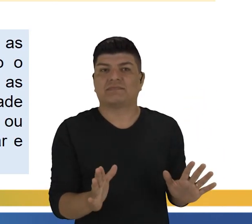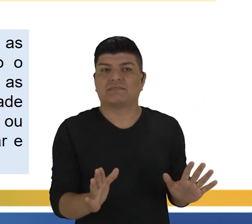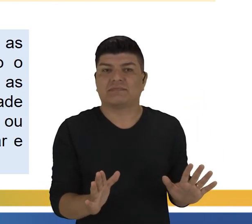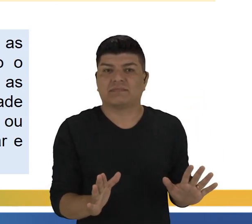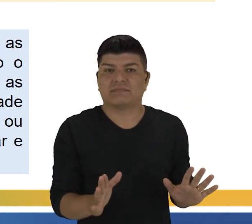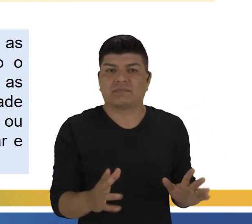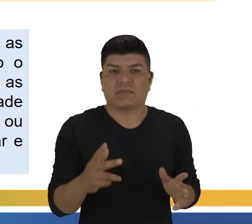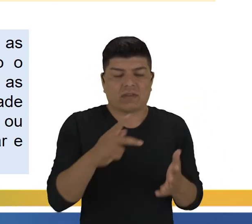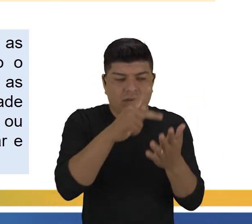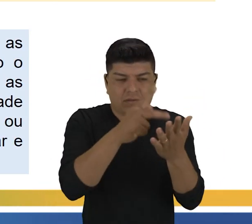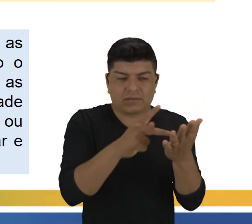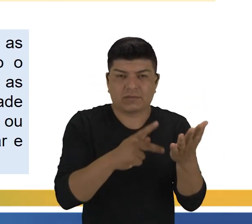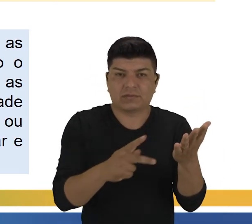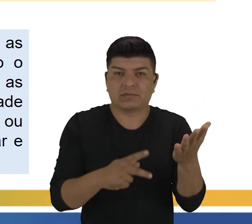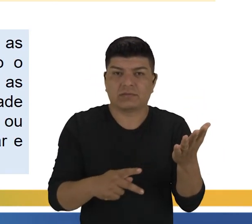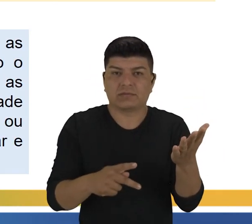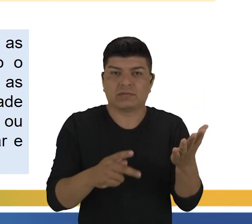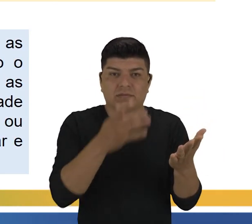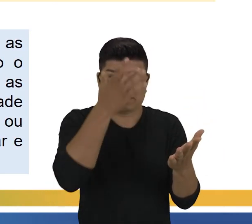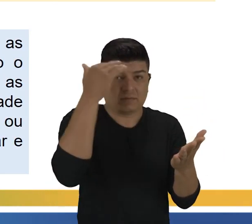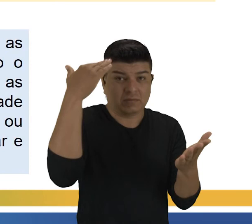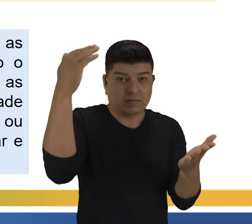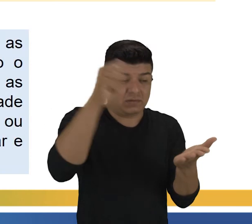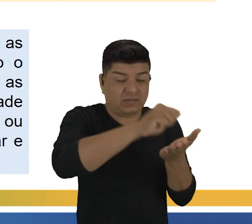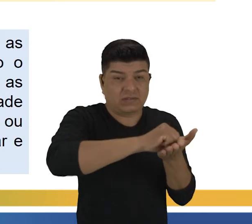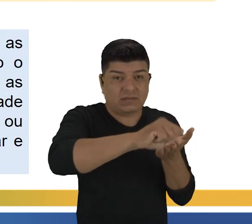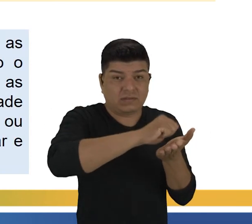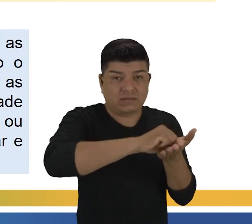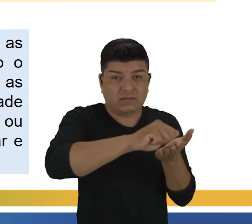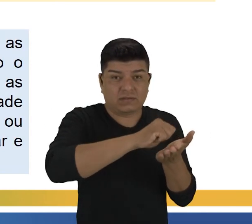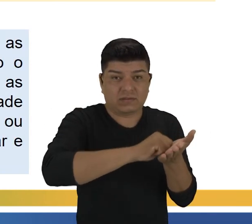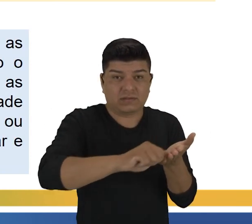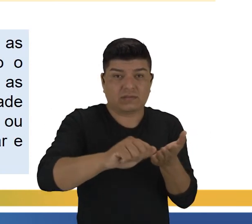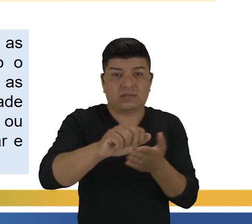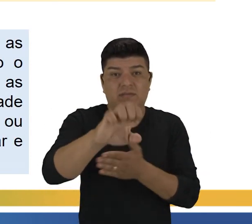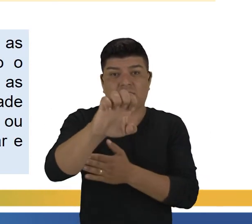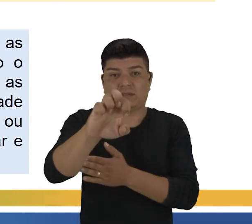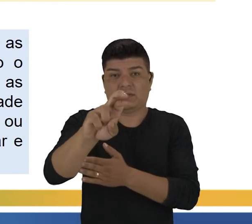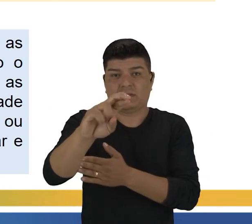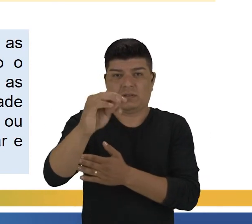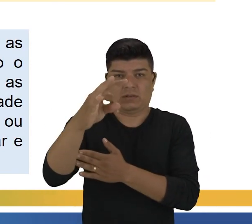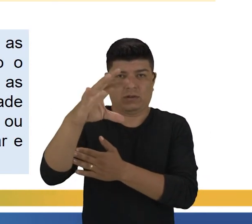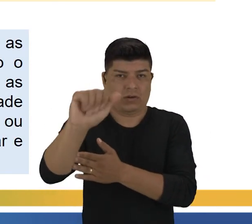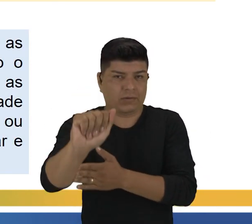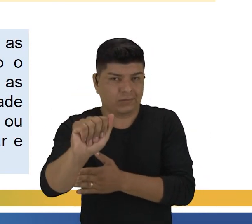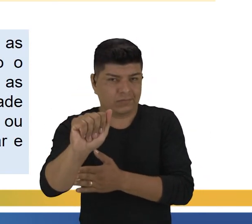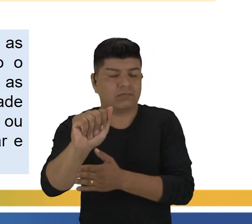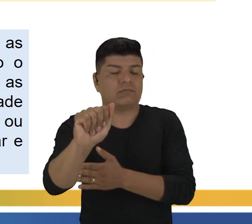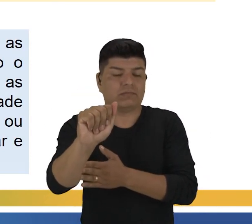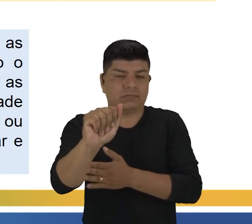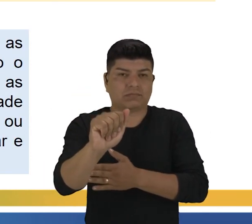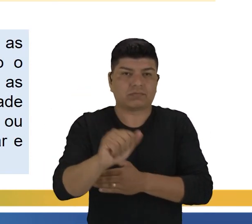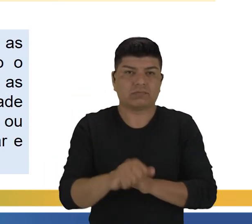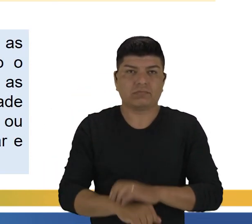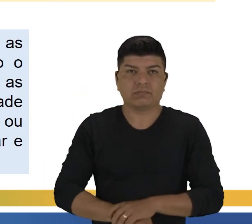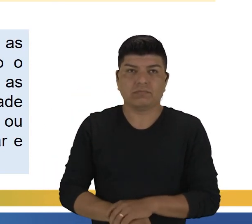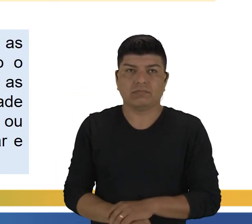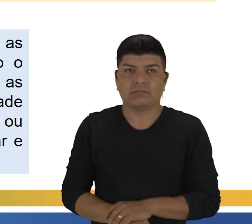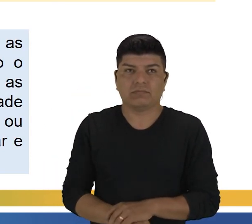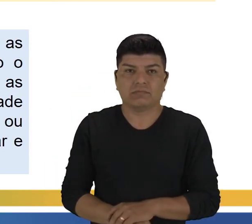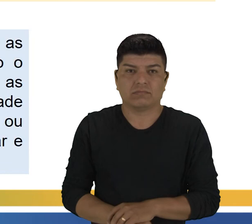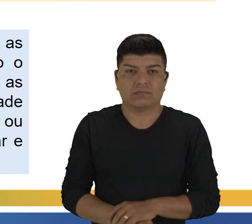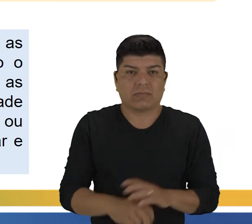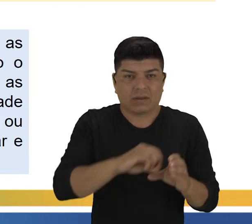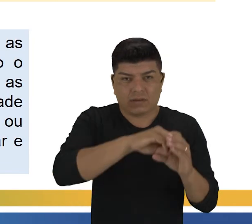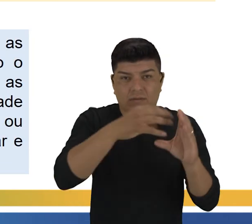alguns poemas do grande escritor que nós vamos ver já, erótica, né, e sensual. Então, essas são